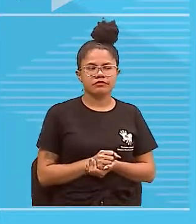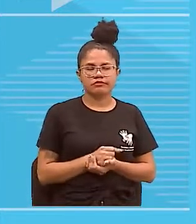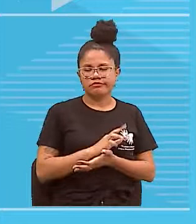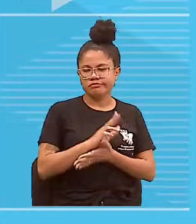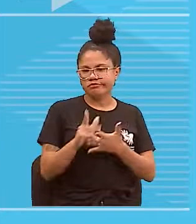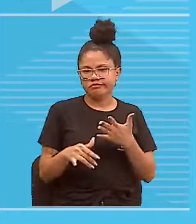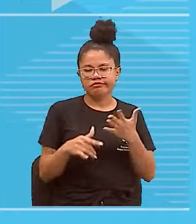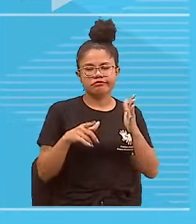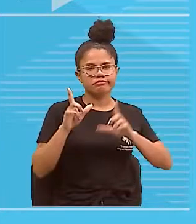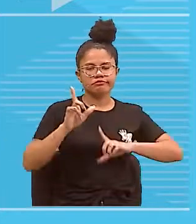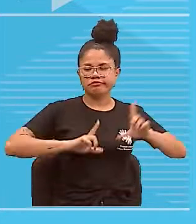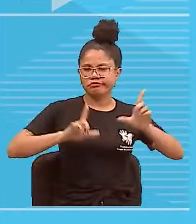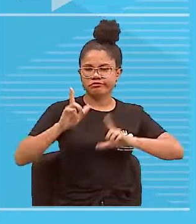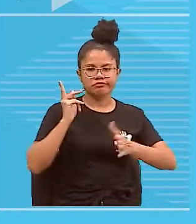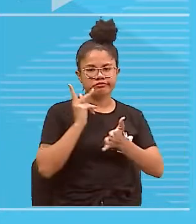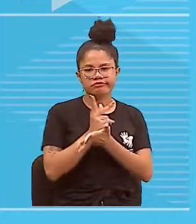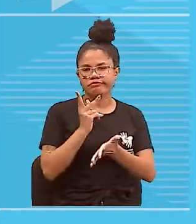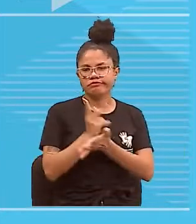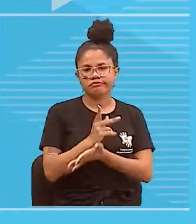comercial receita